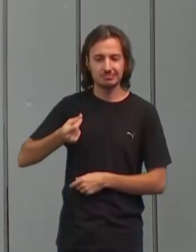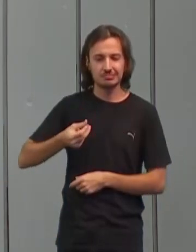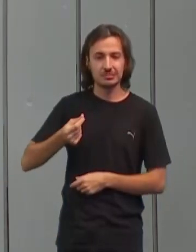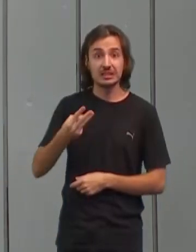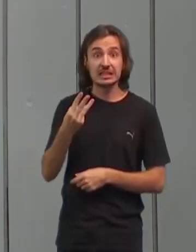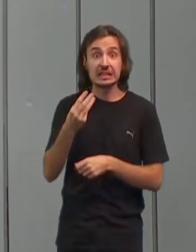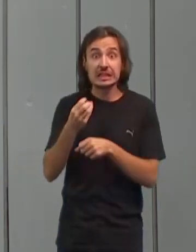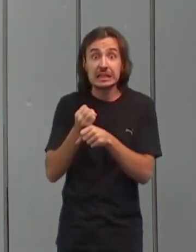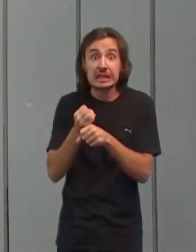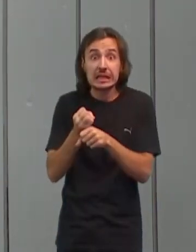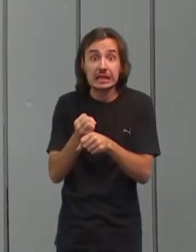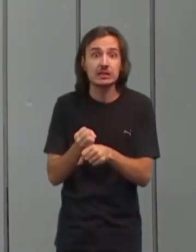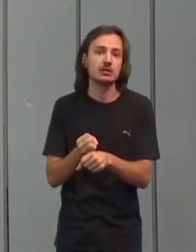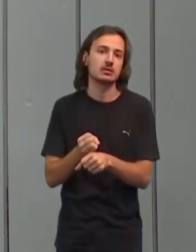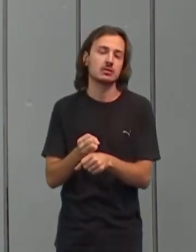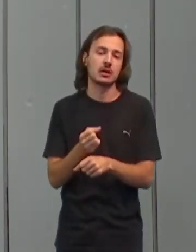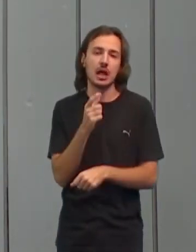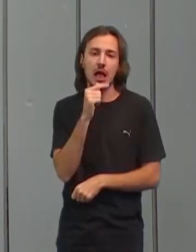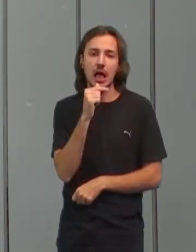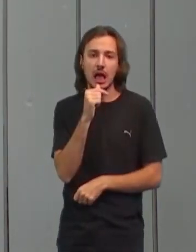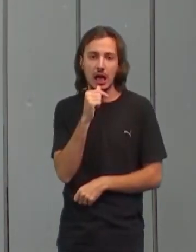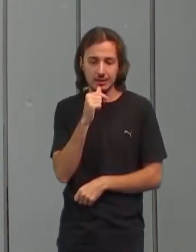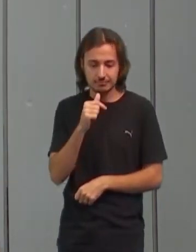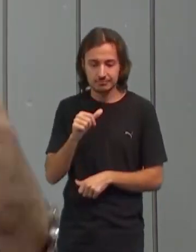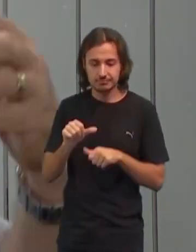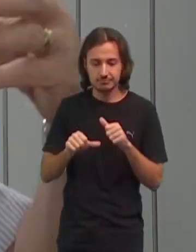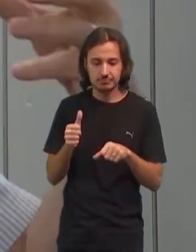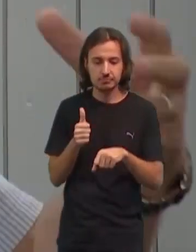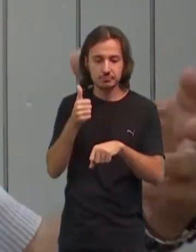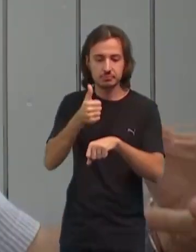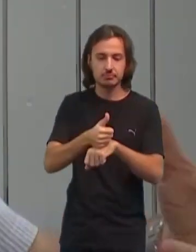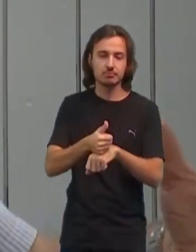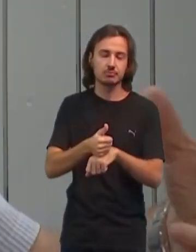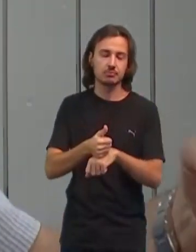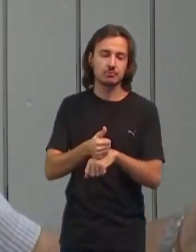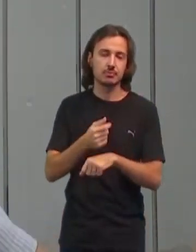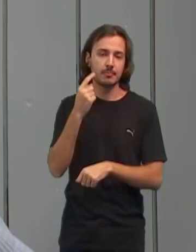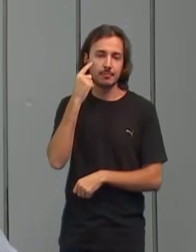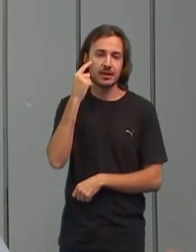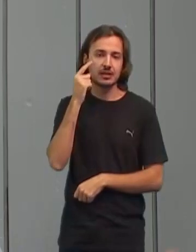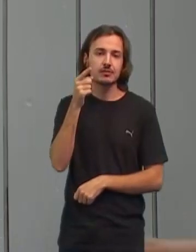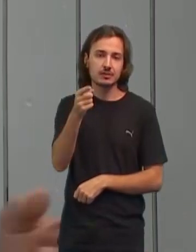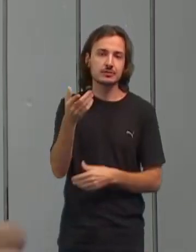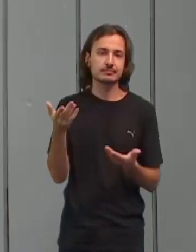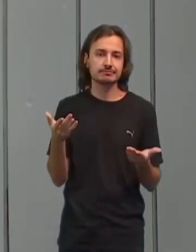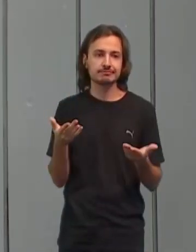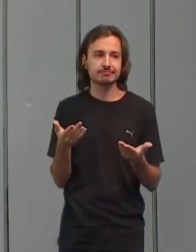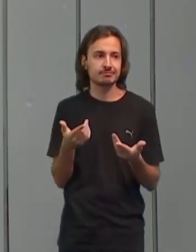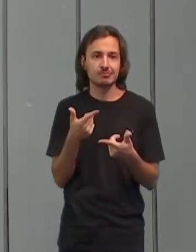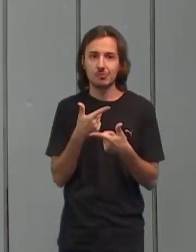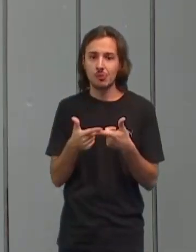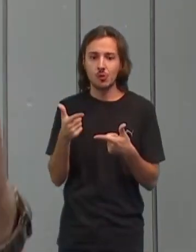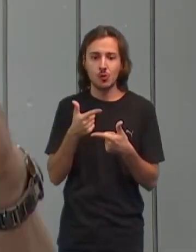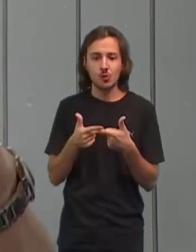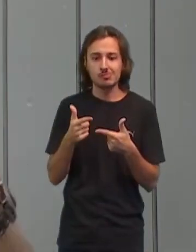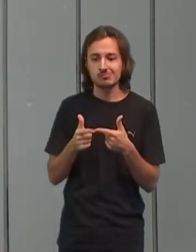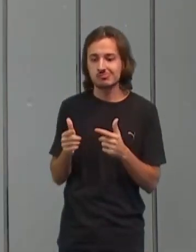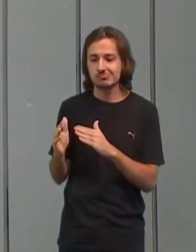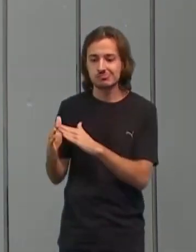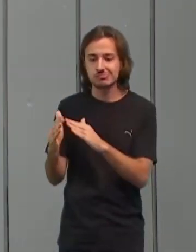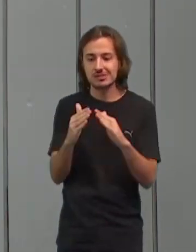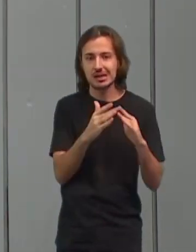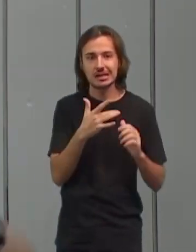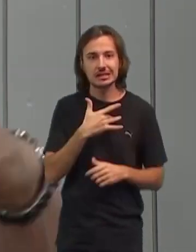conseguiu reformar. Você imagina o quanto que nós temos de problemas nas nossas unidades básicas de saúde, principalmente